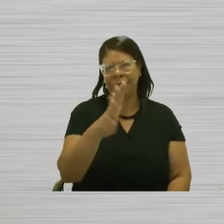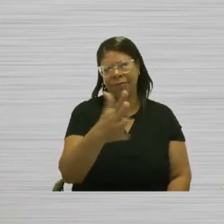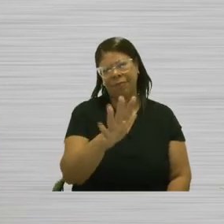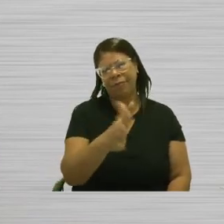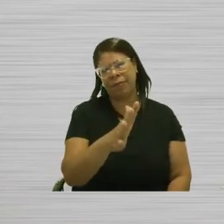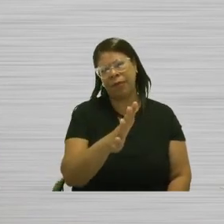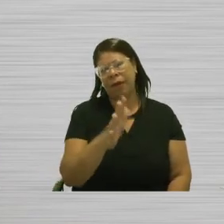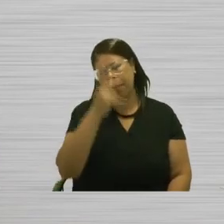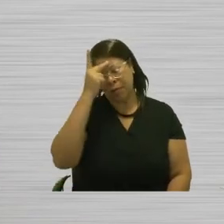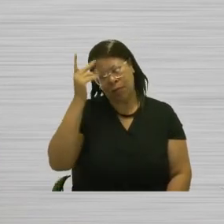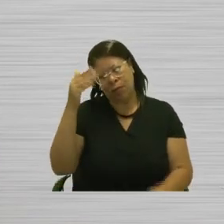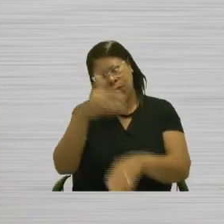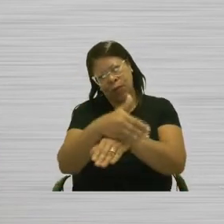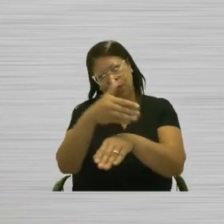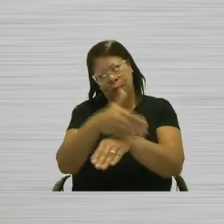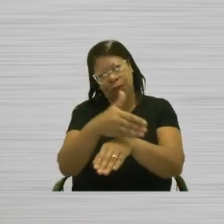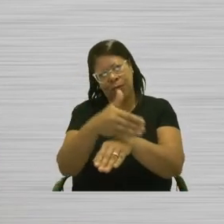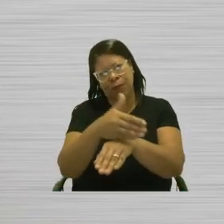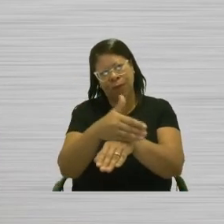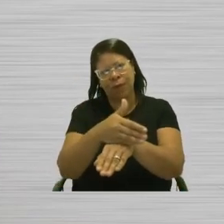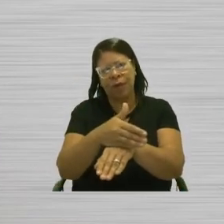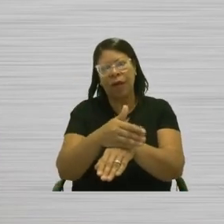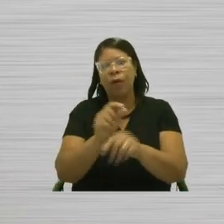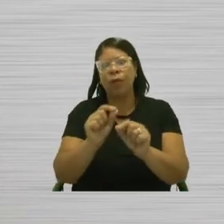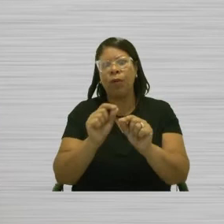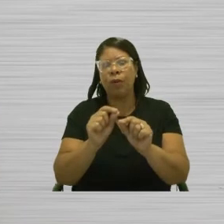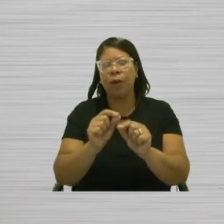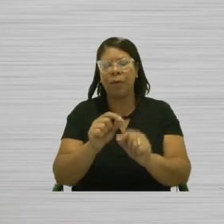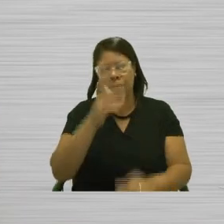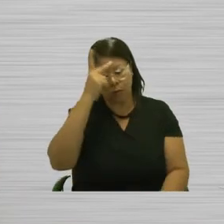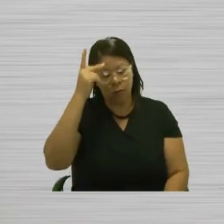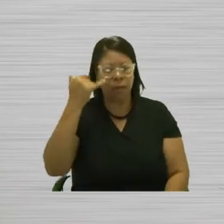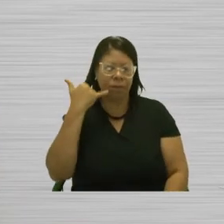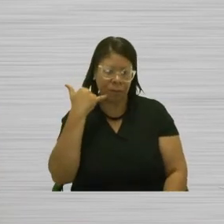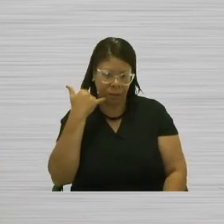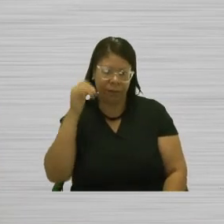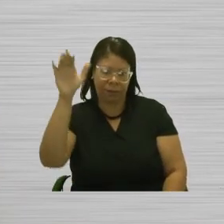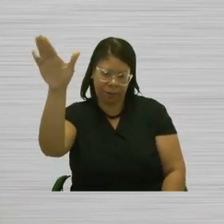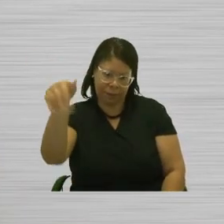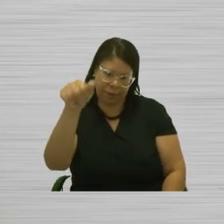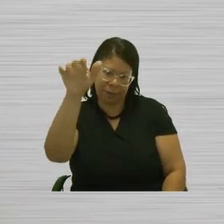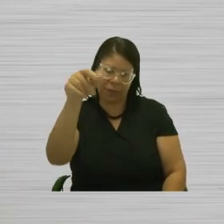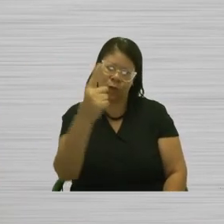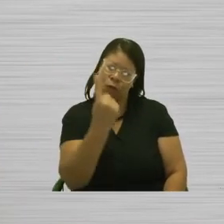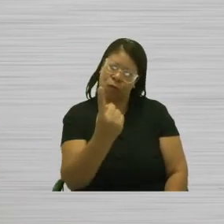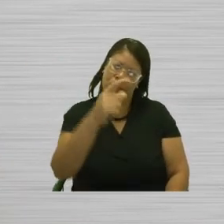atendimento, atendimento de chamadas recebidos pelo 192,